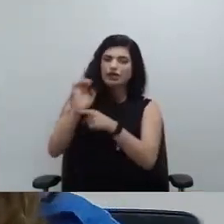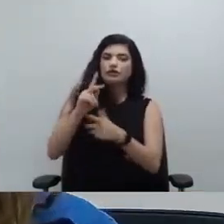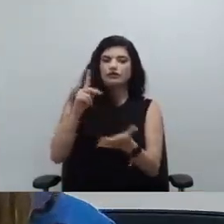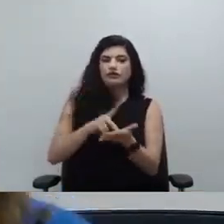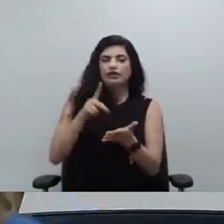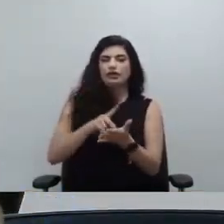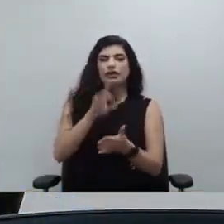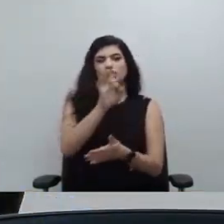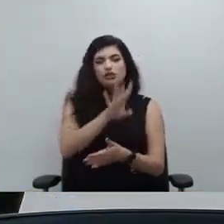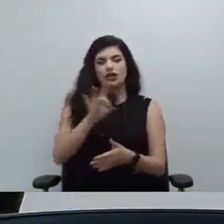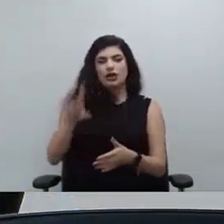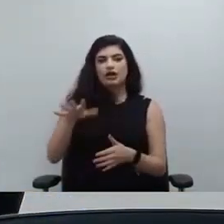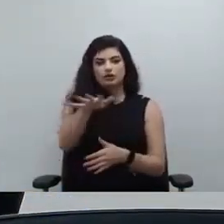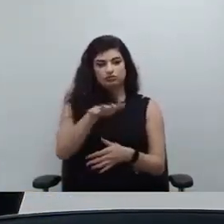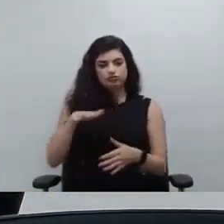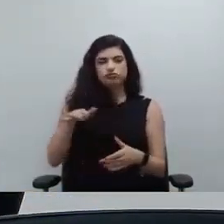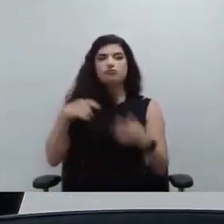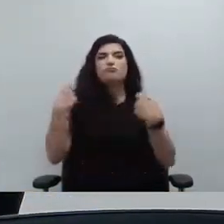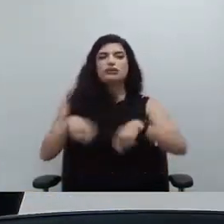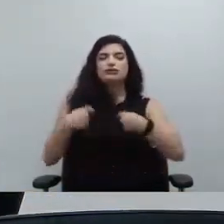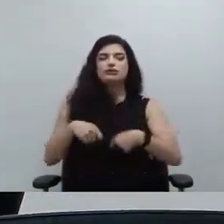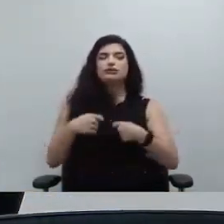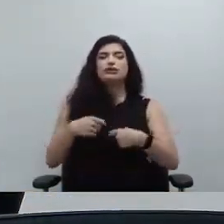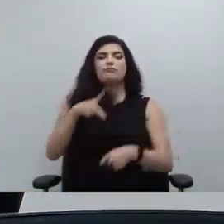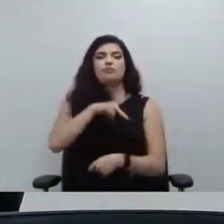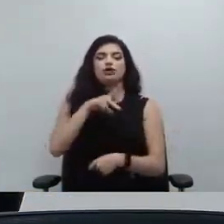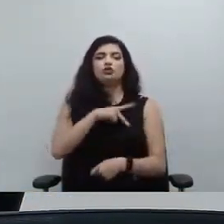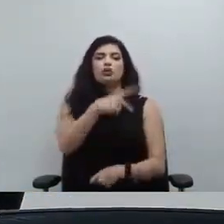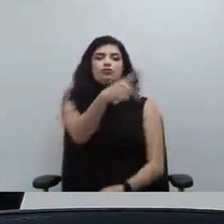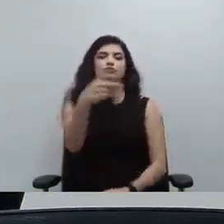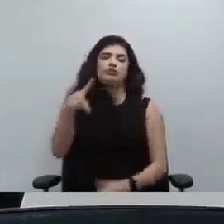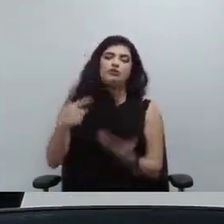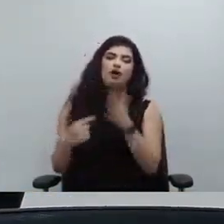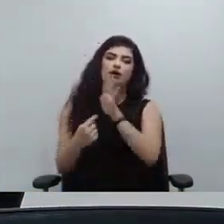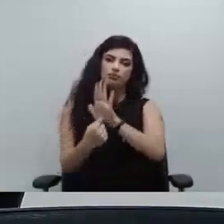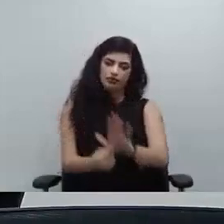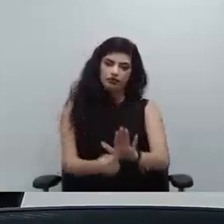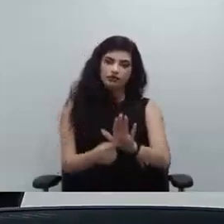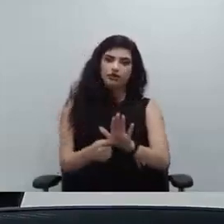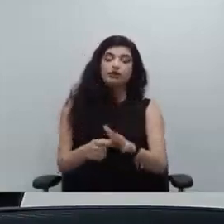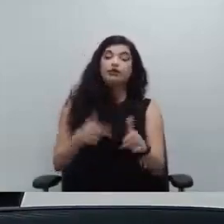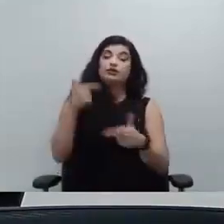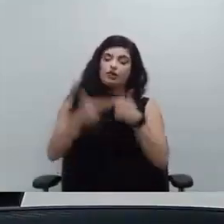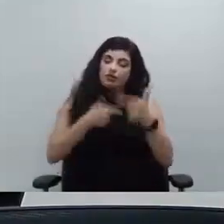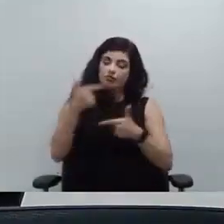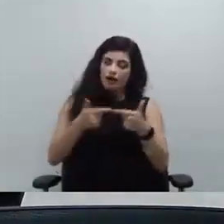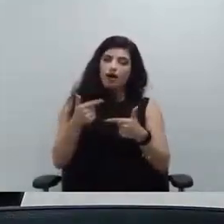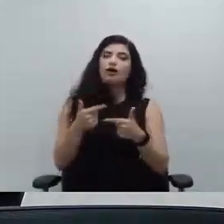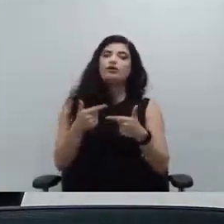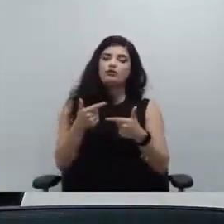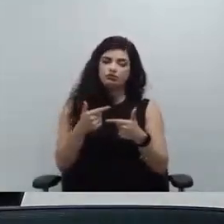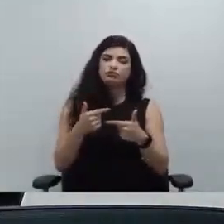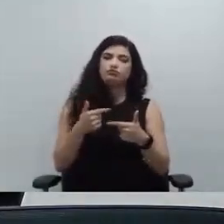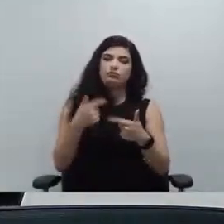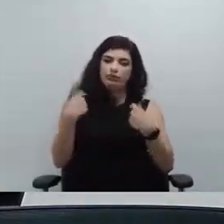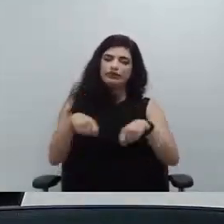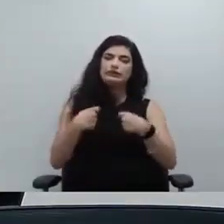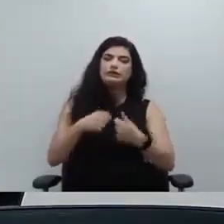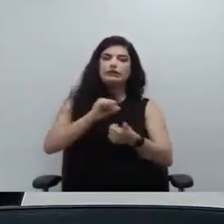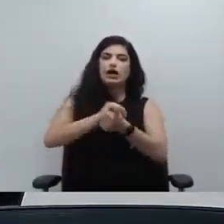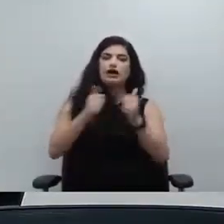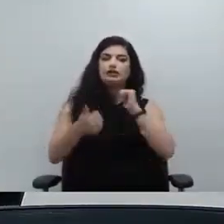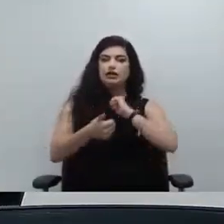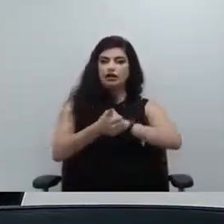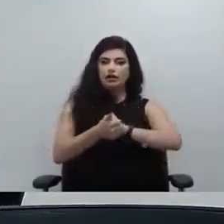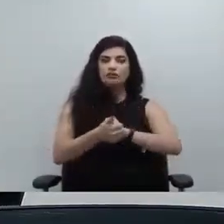cada região, ou mesmo cada município, apresenta suas particularidades. Nesse sentido, o plano de atuação deve se ajustar e adaptar a essa